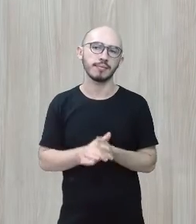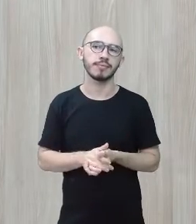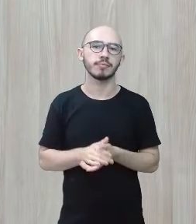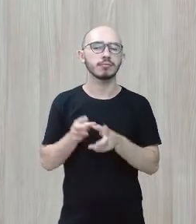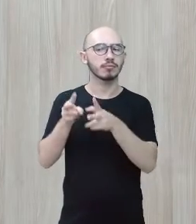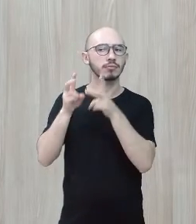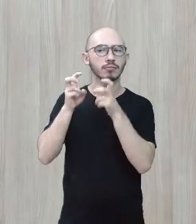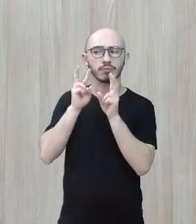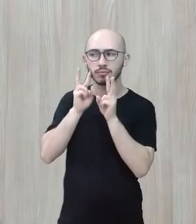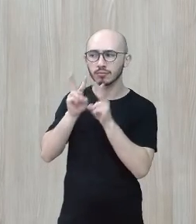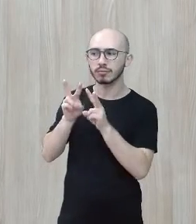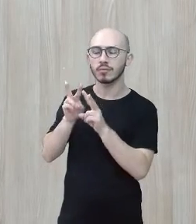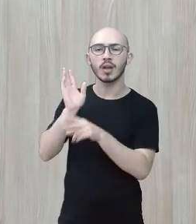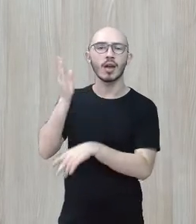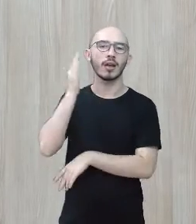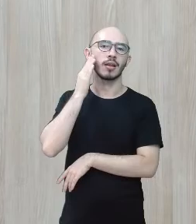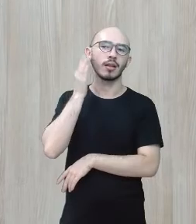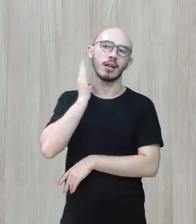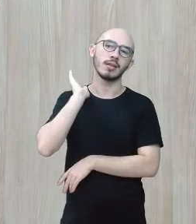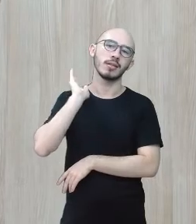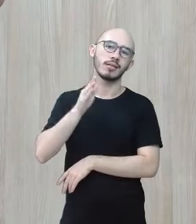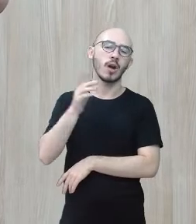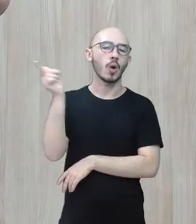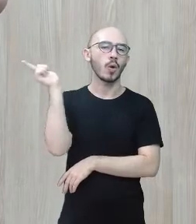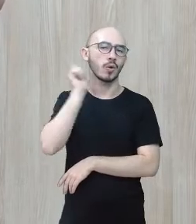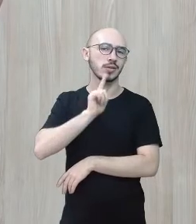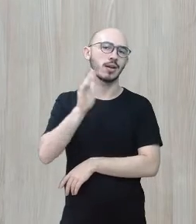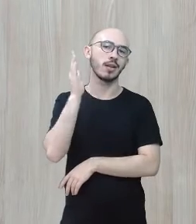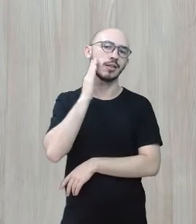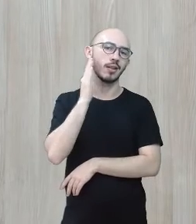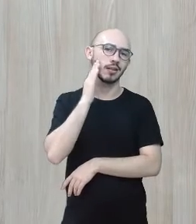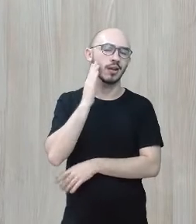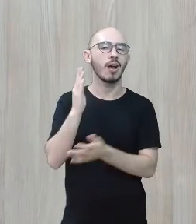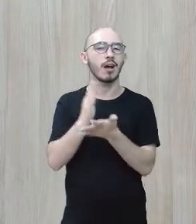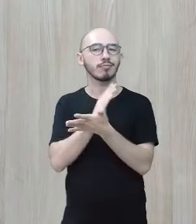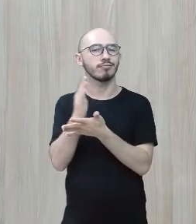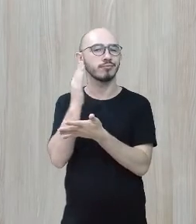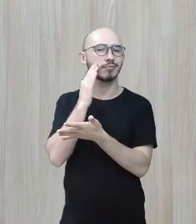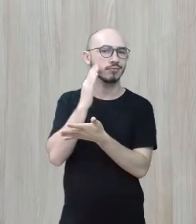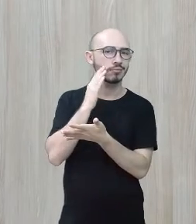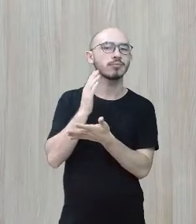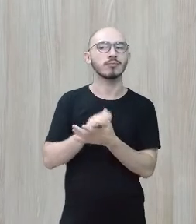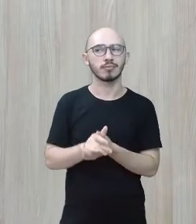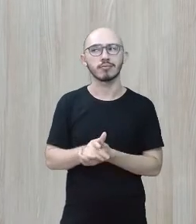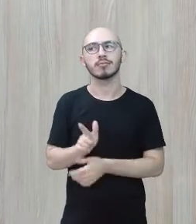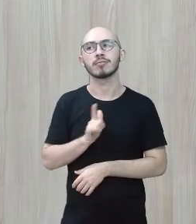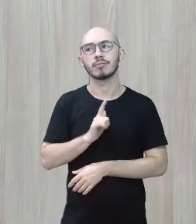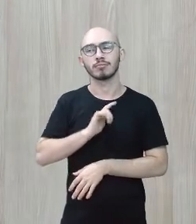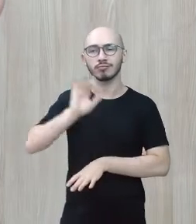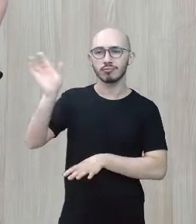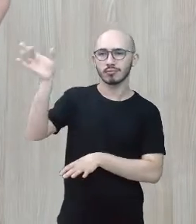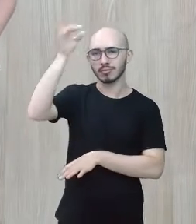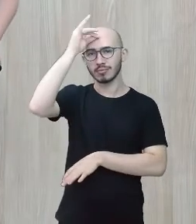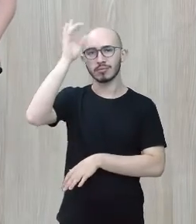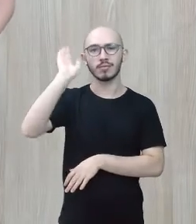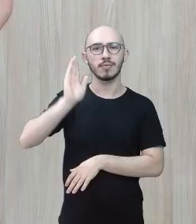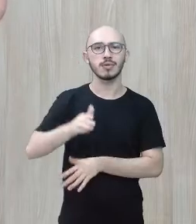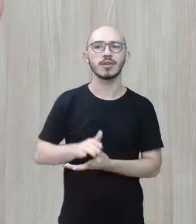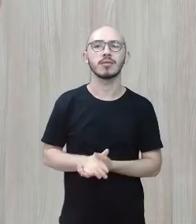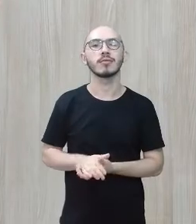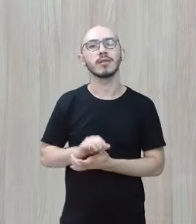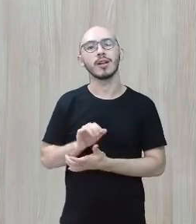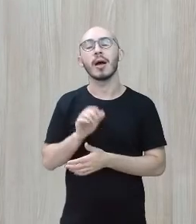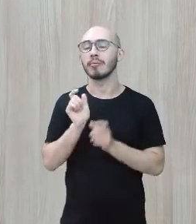olha, bate o olho num gráfico, a gente já consegue fazer algumas interpretações, algumas inferências. Vou dar essa palavra